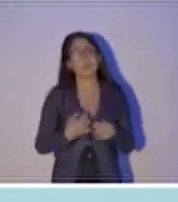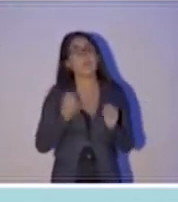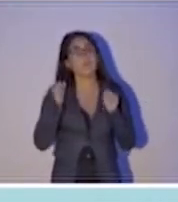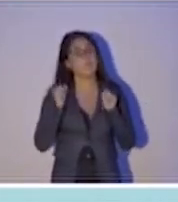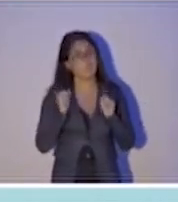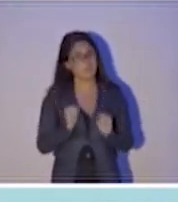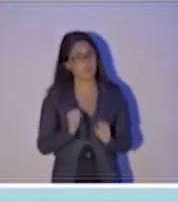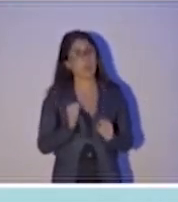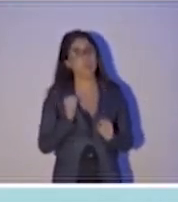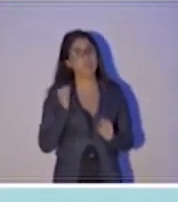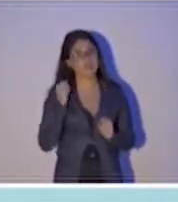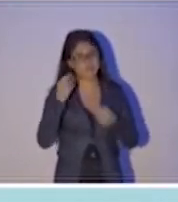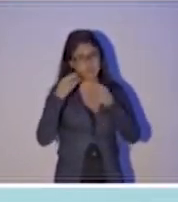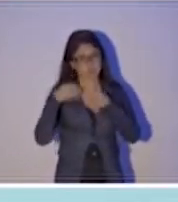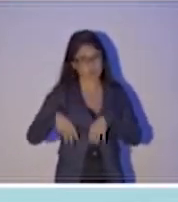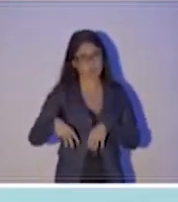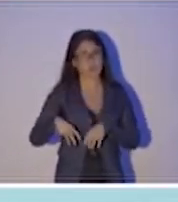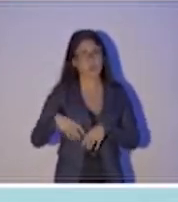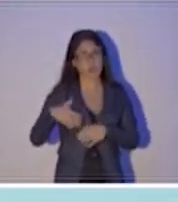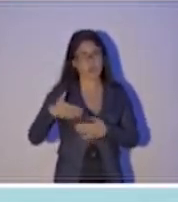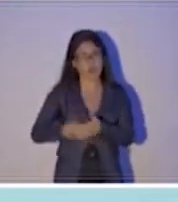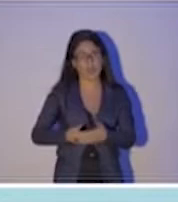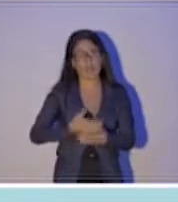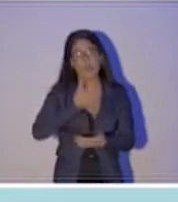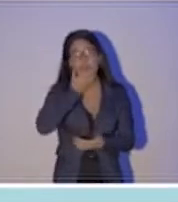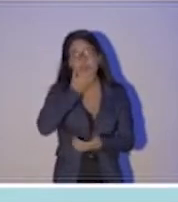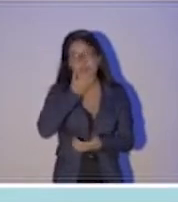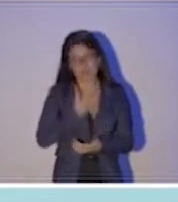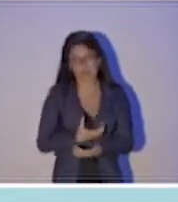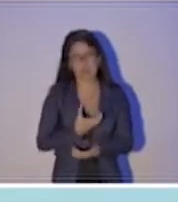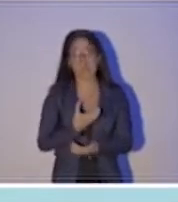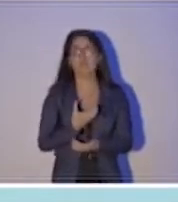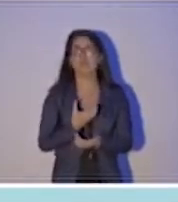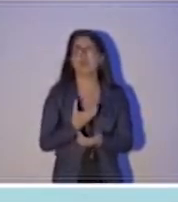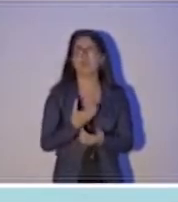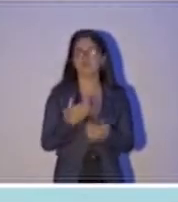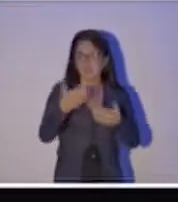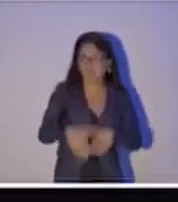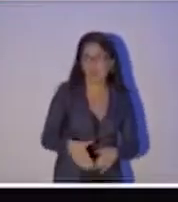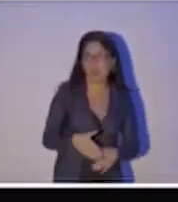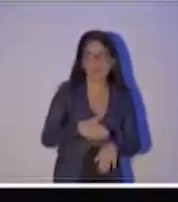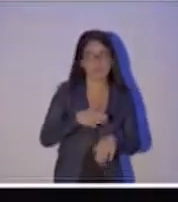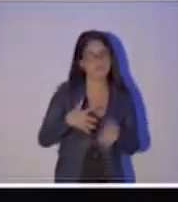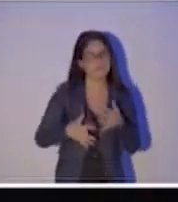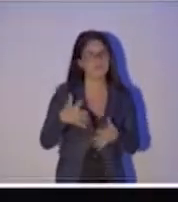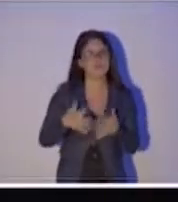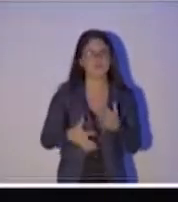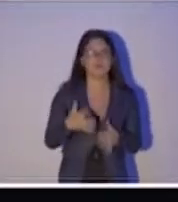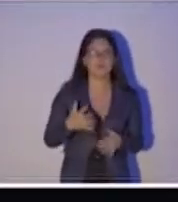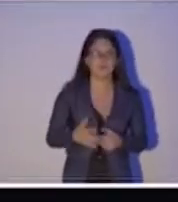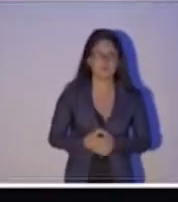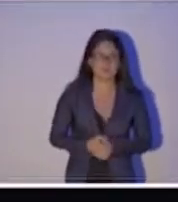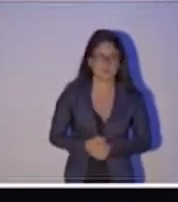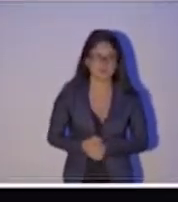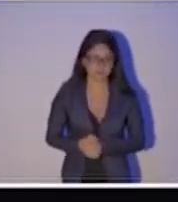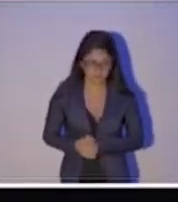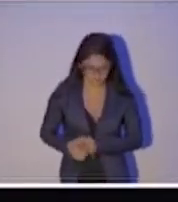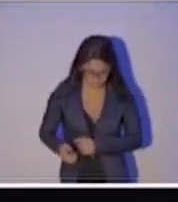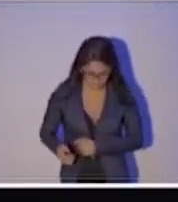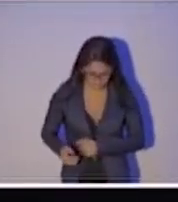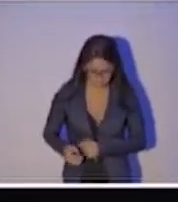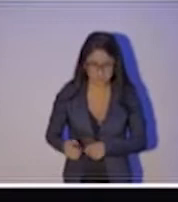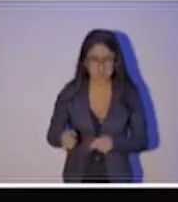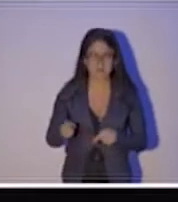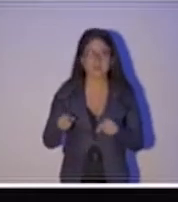muito efeito no final do ano, nas provas. Isso atrapalha muito. E vem também atrapalhar a nossa vida, né? Porque é um